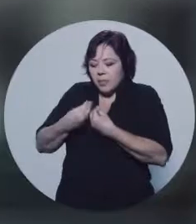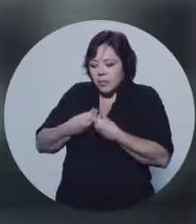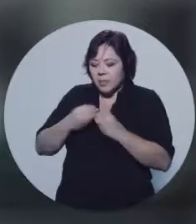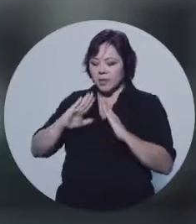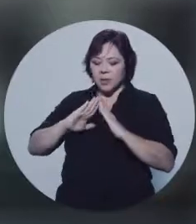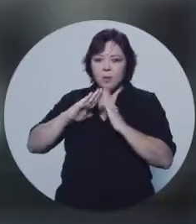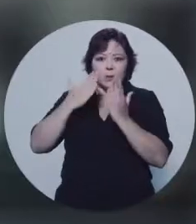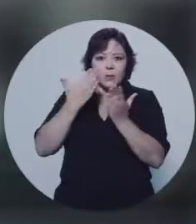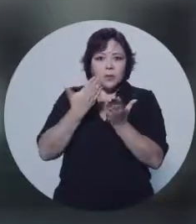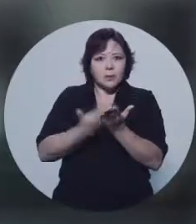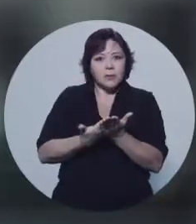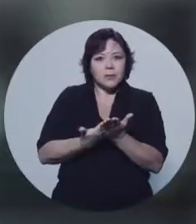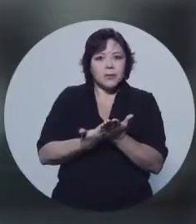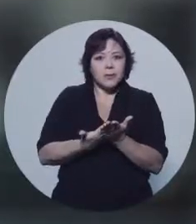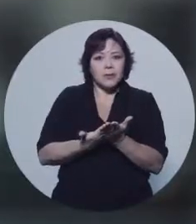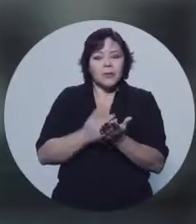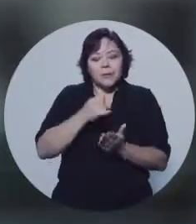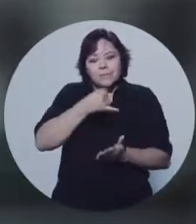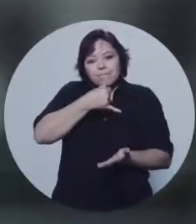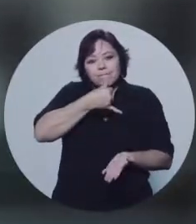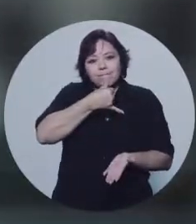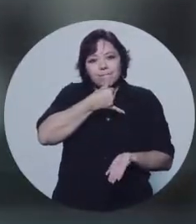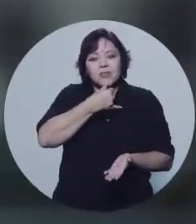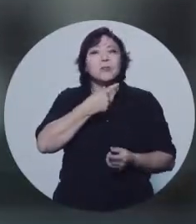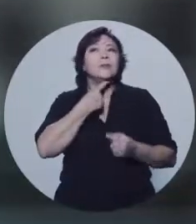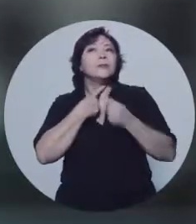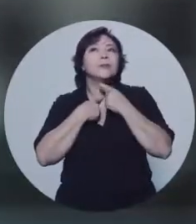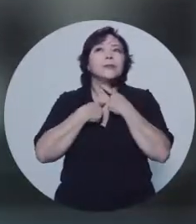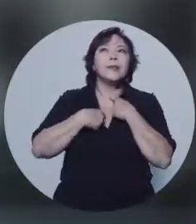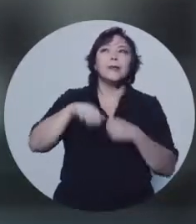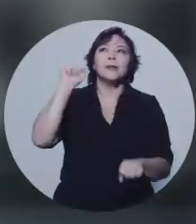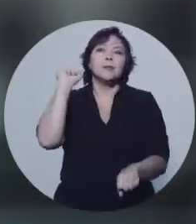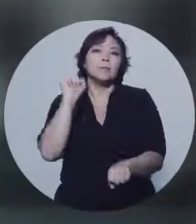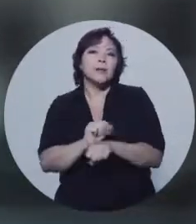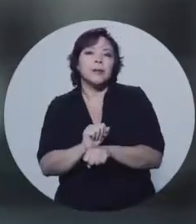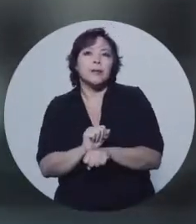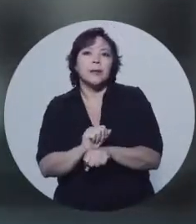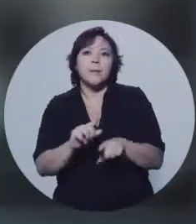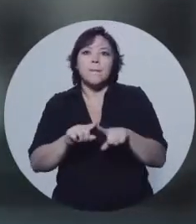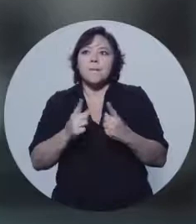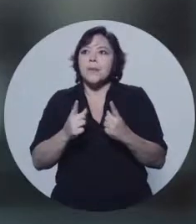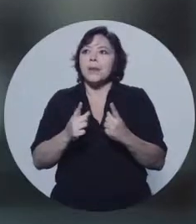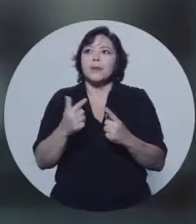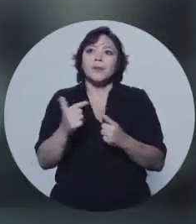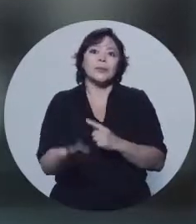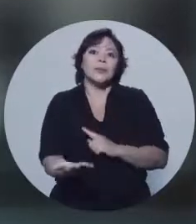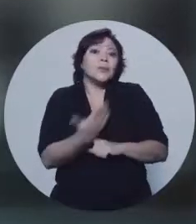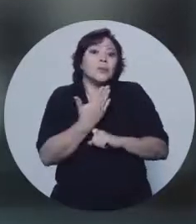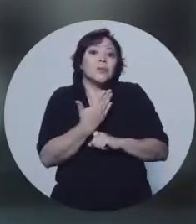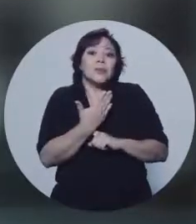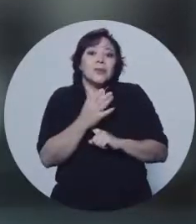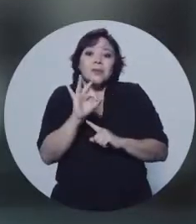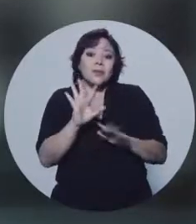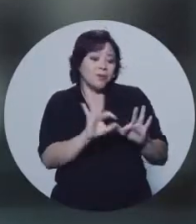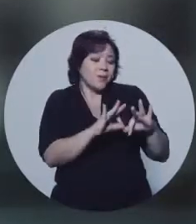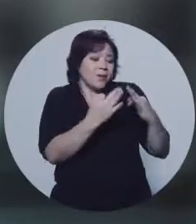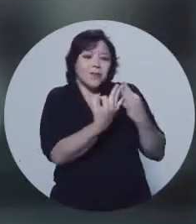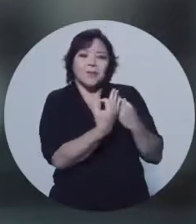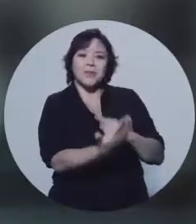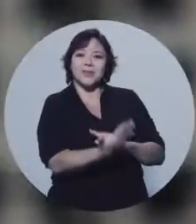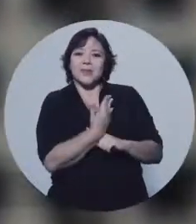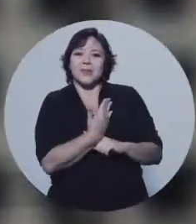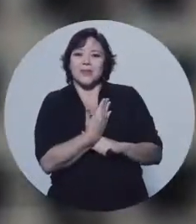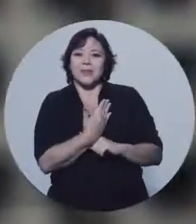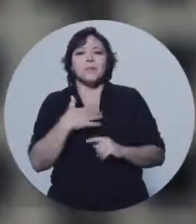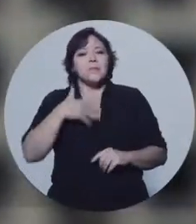amizade, na escola, infelizmente. Desejava muito em parar, mas não tinha ajuda nenhuma, a não ser da minha